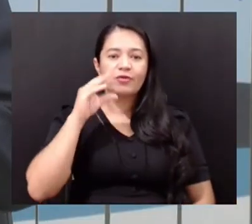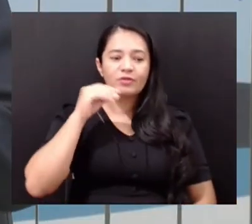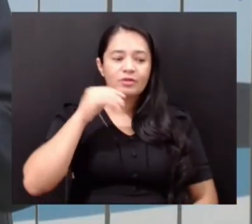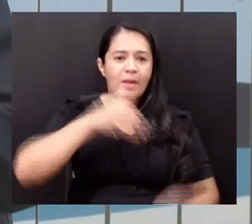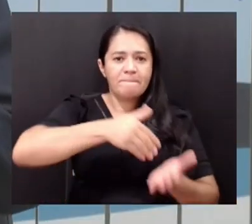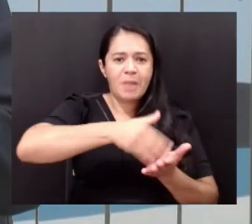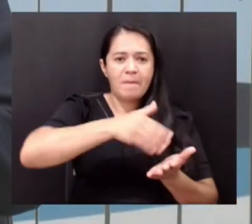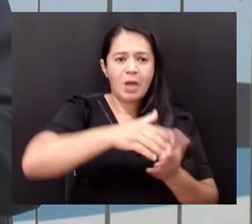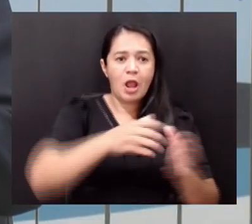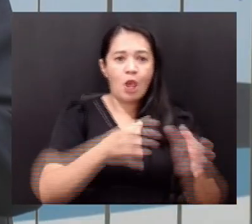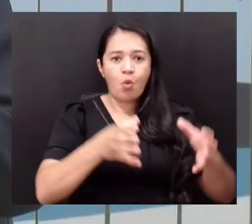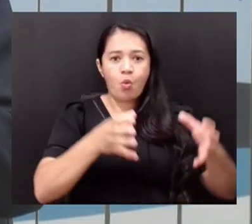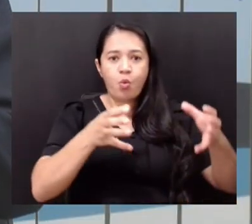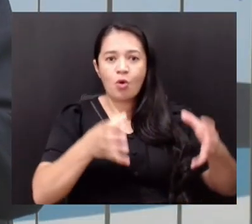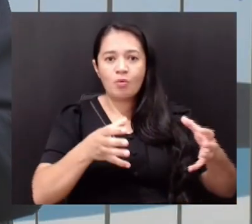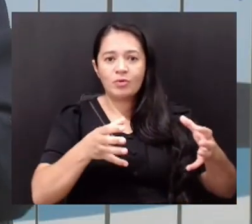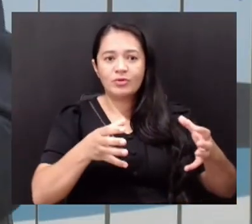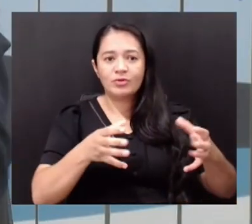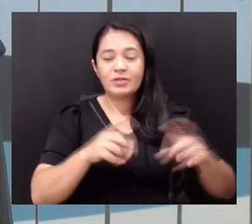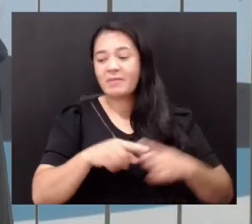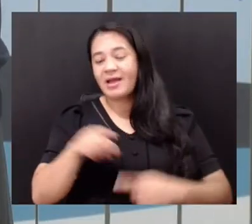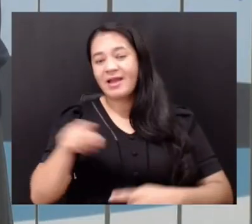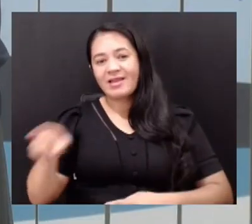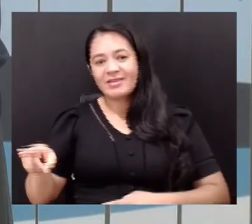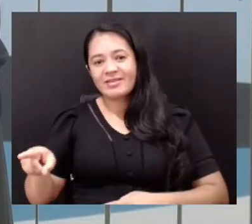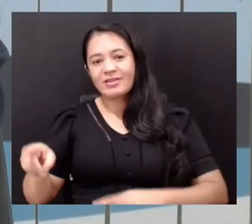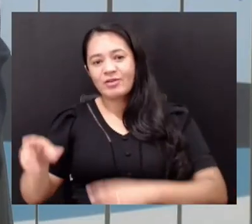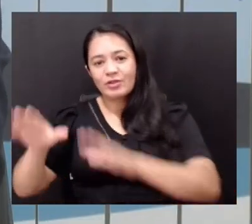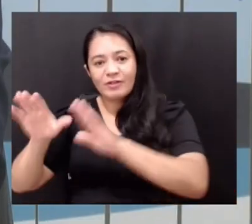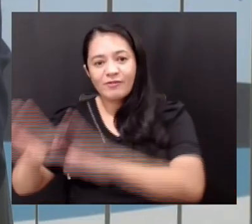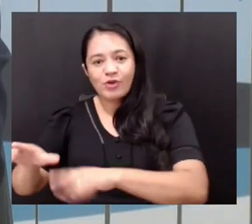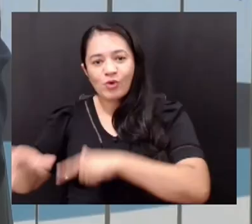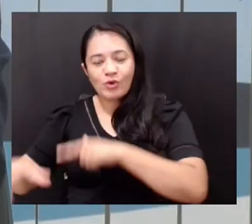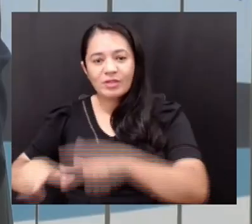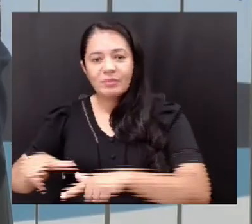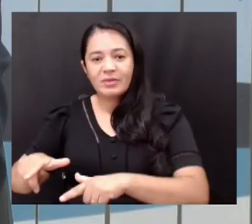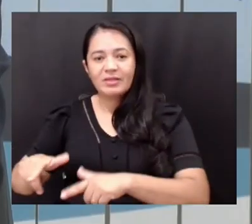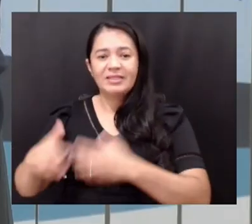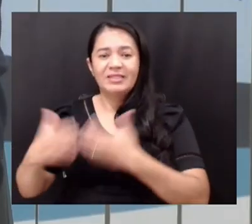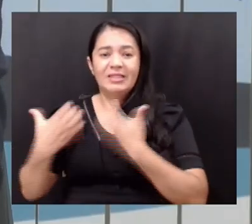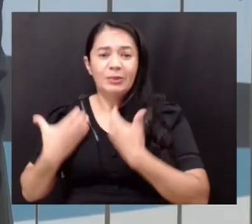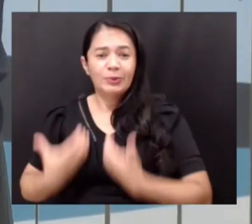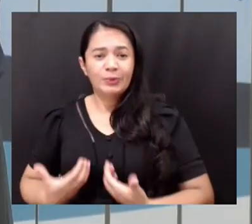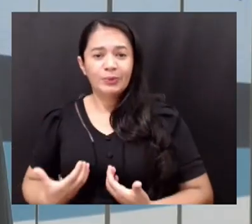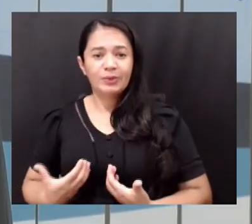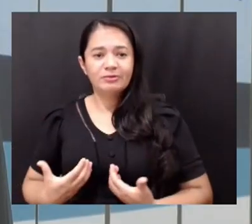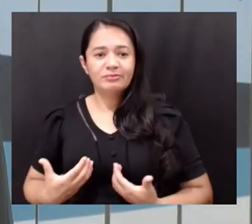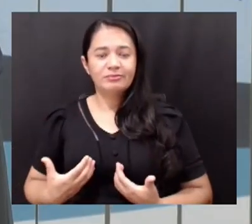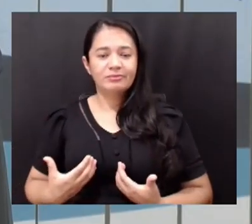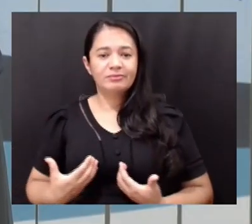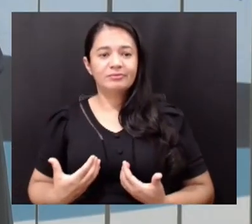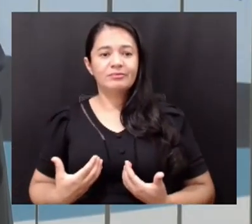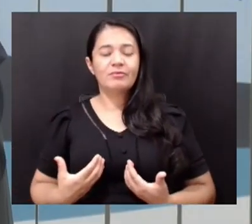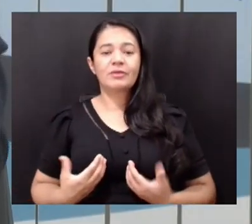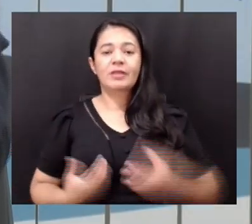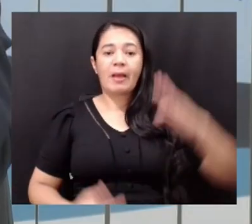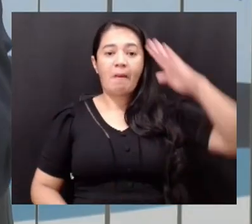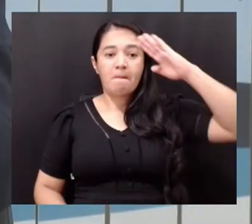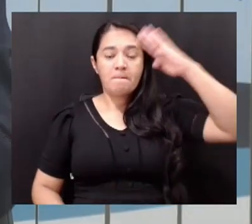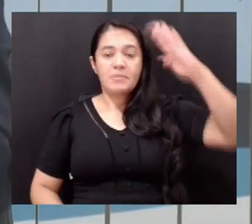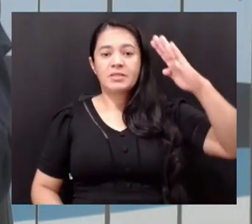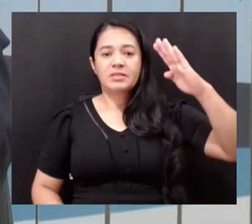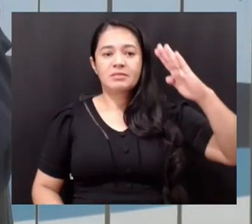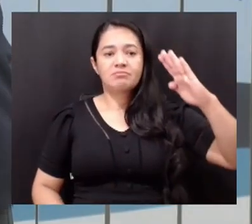quem ficou, Sim. né? E o que a OIT coloca? Que uma das principais medidas é